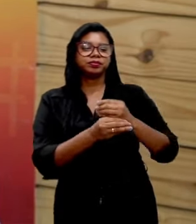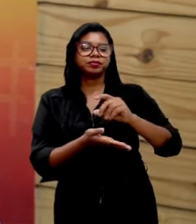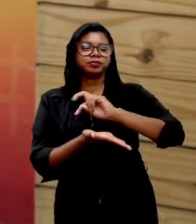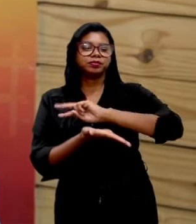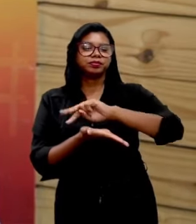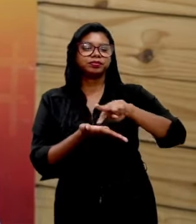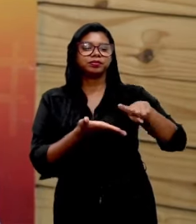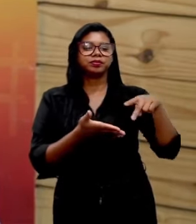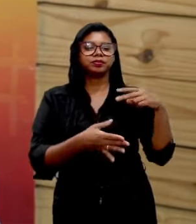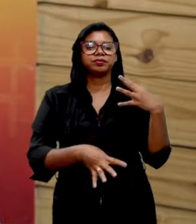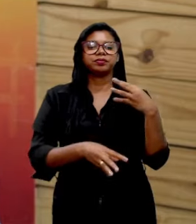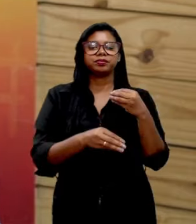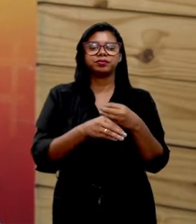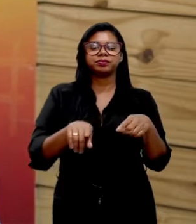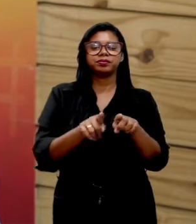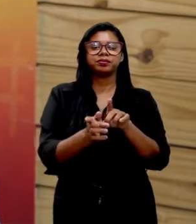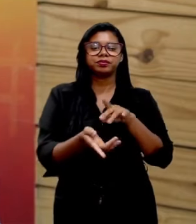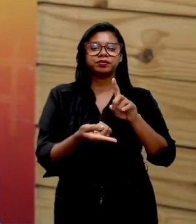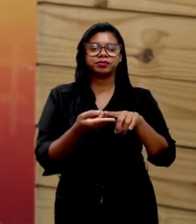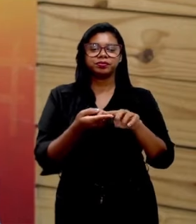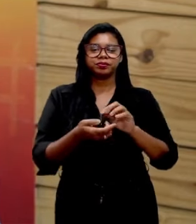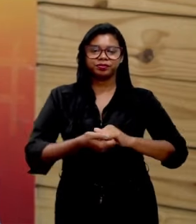de táticas a partir do seu perfil.